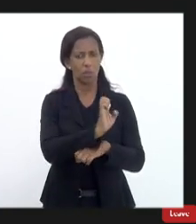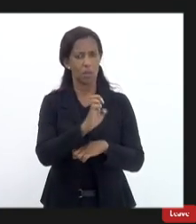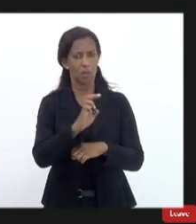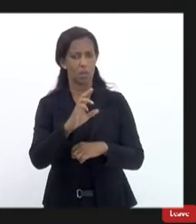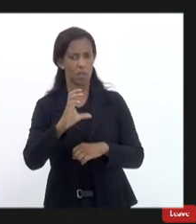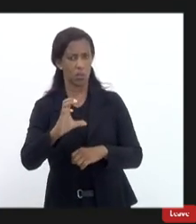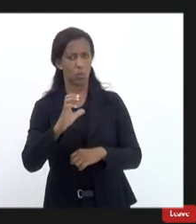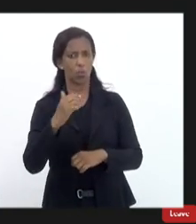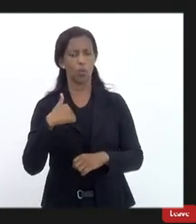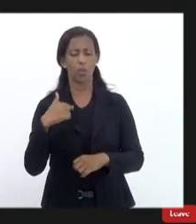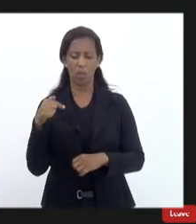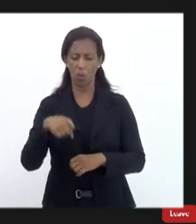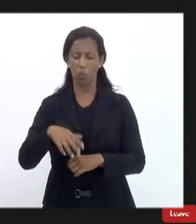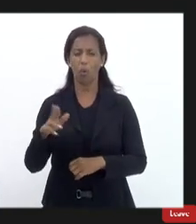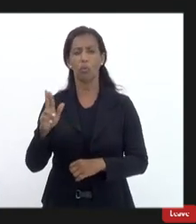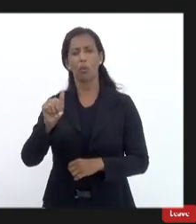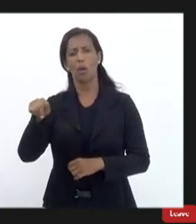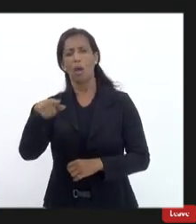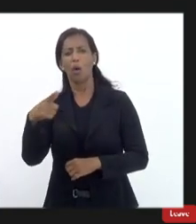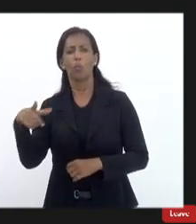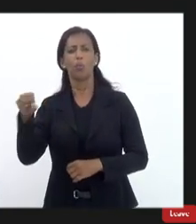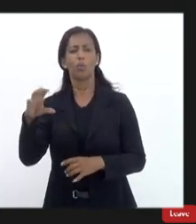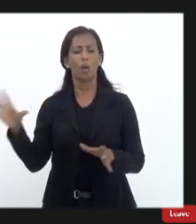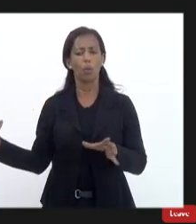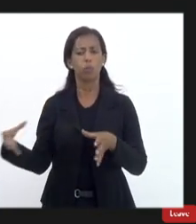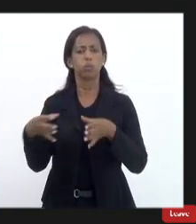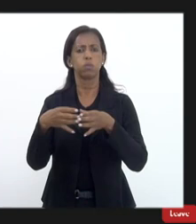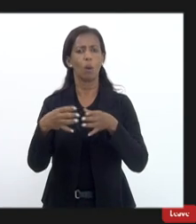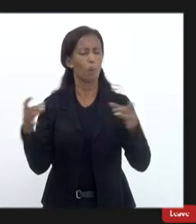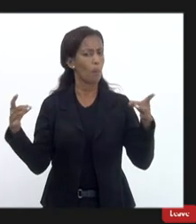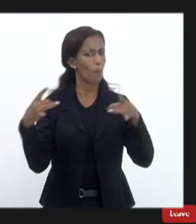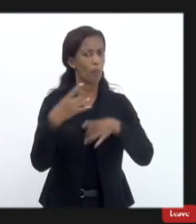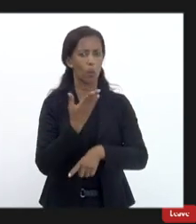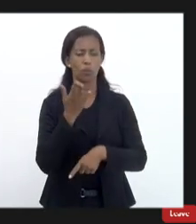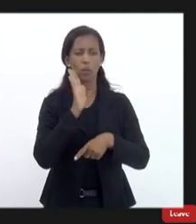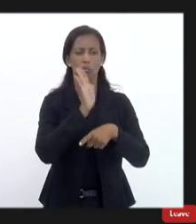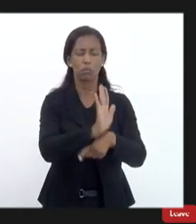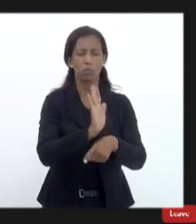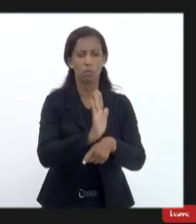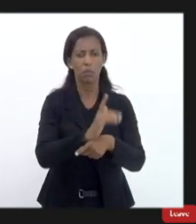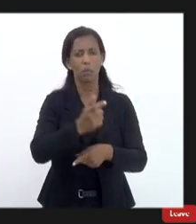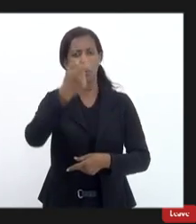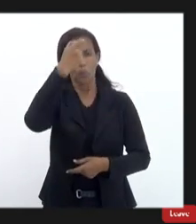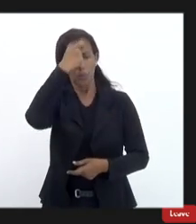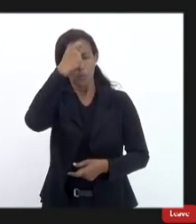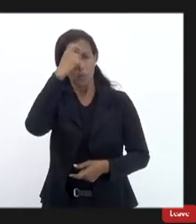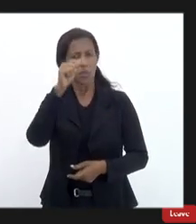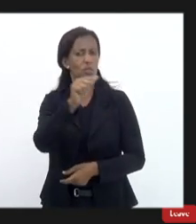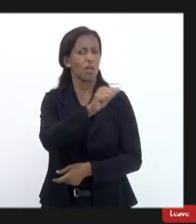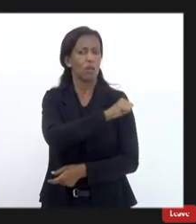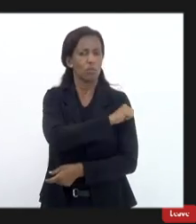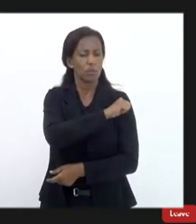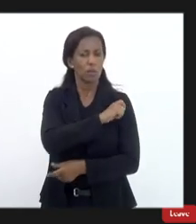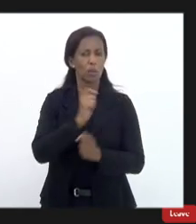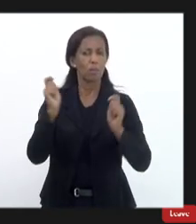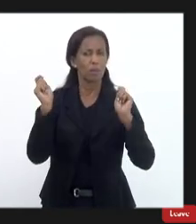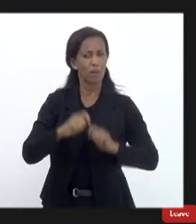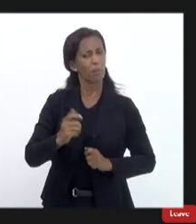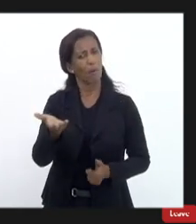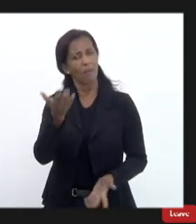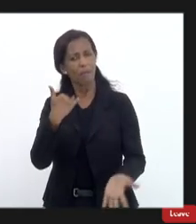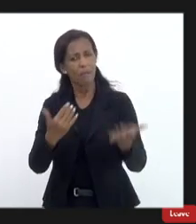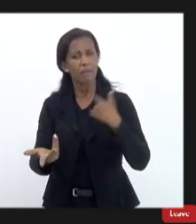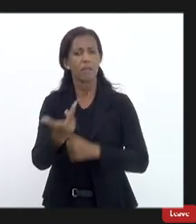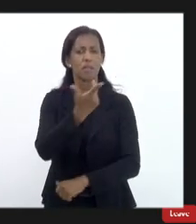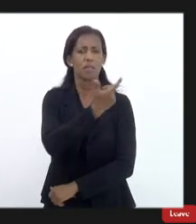eu coloco aqui a União Brasileira dos Estudantes Secundaristas à disposição para conscientizar esses estudantes para que possam se unir e ajudar